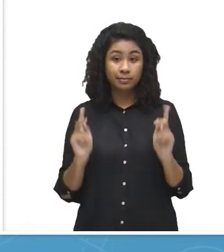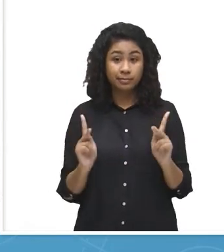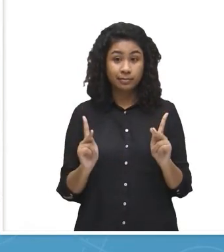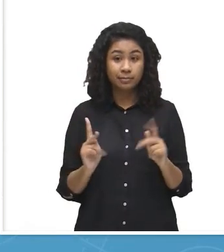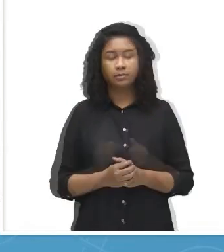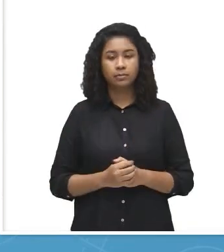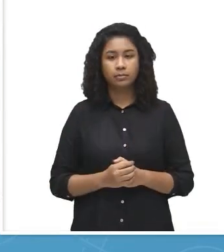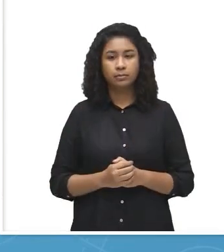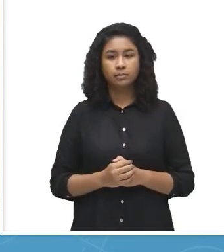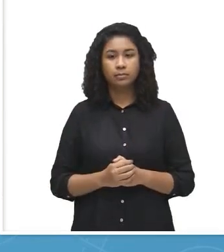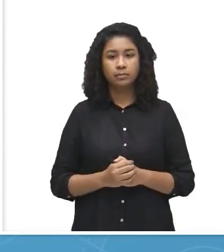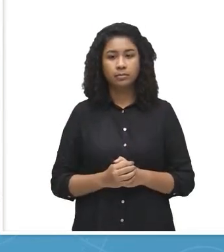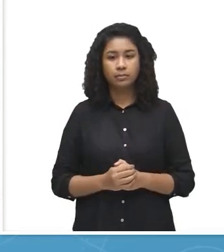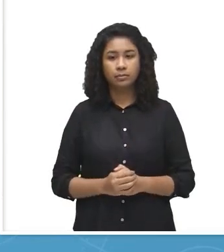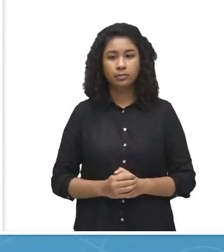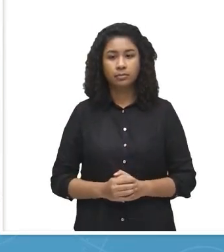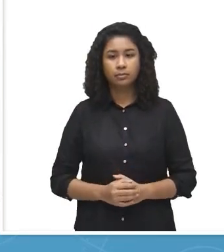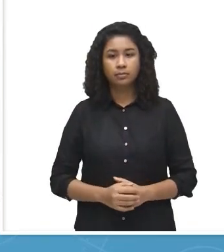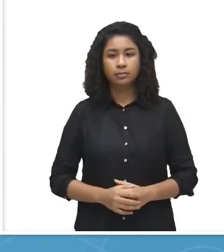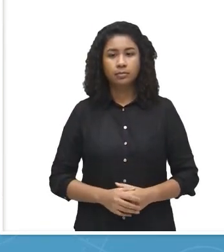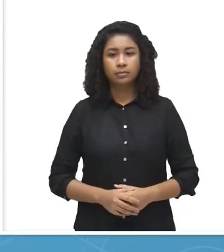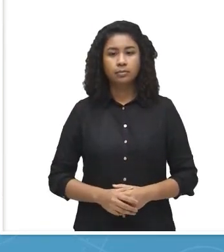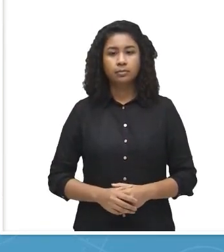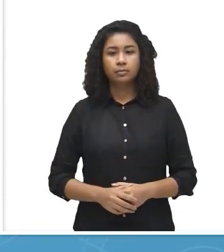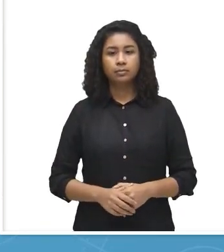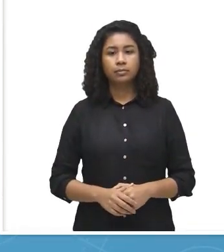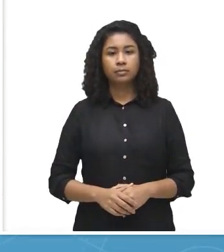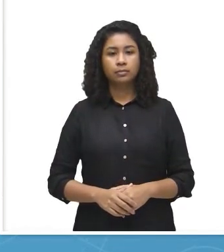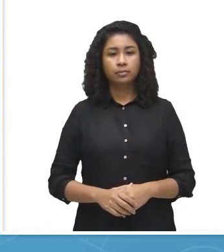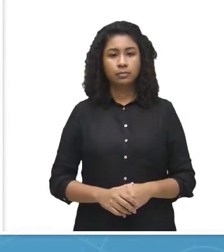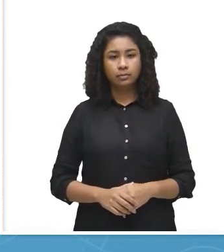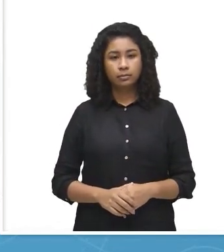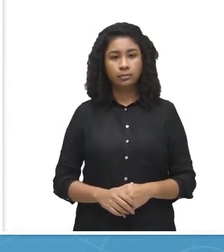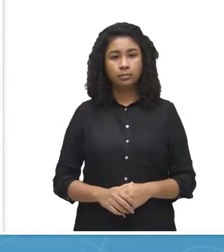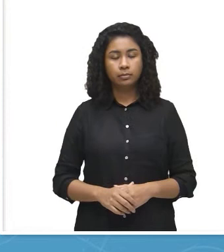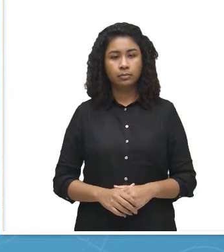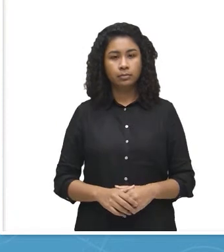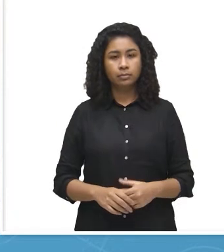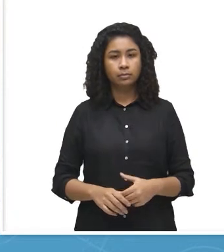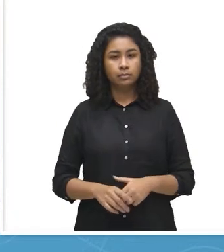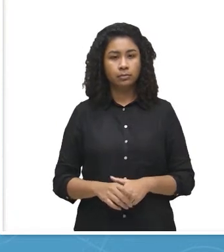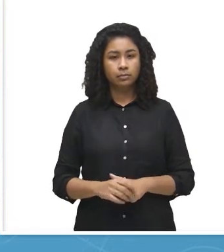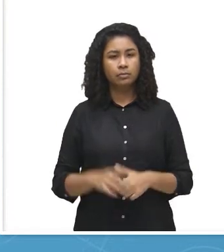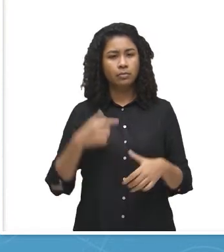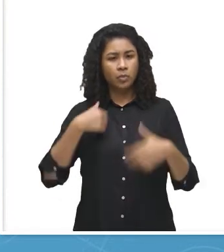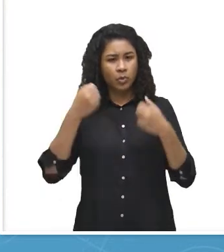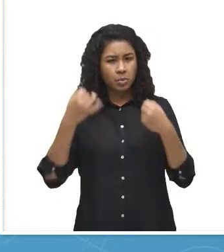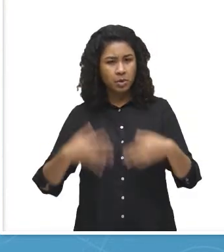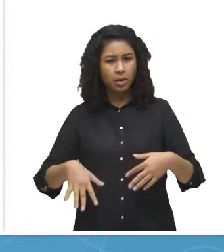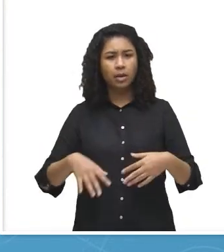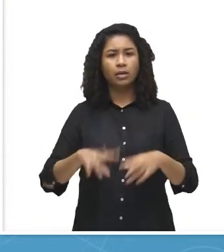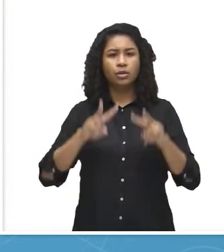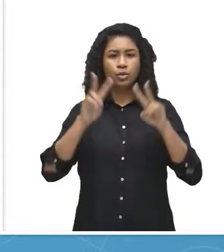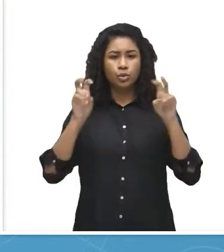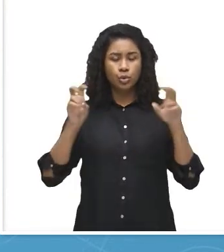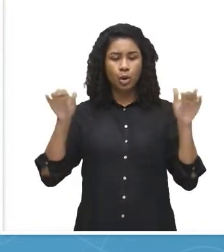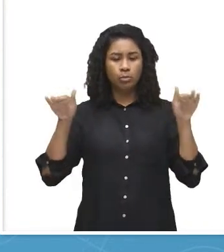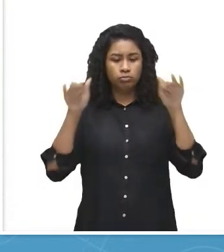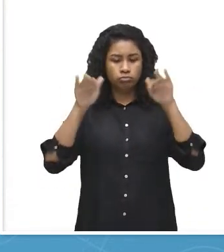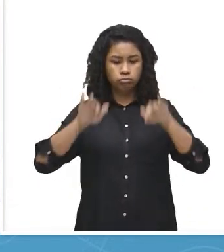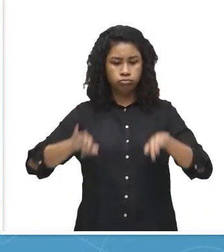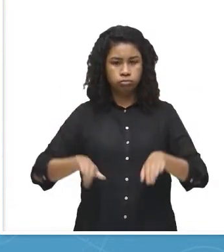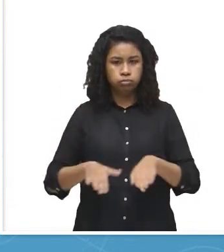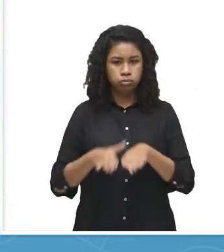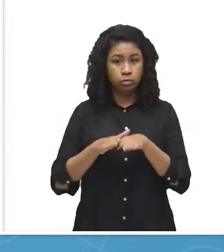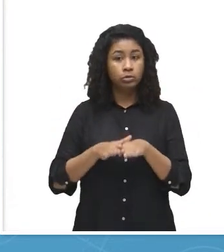o texto. Basicamente, o que eu falei para vocês sobre a formação de trincheiras, do que foi essa guerra de trincheiras, do que foi essa fase